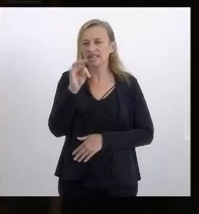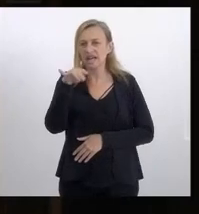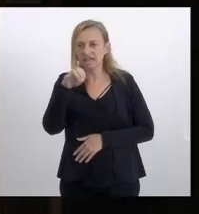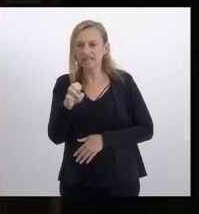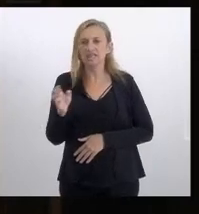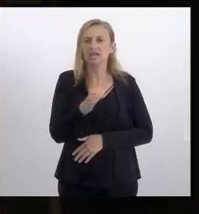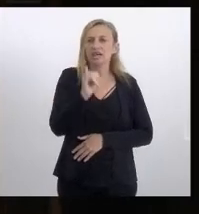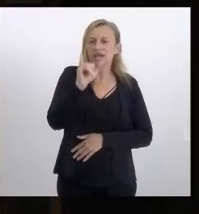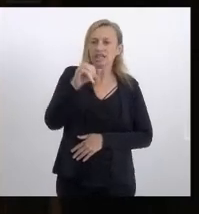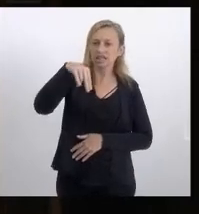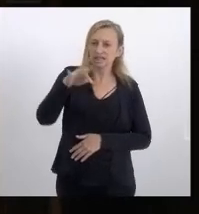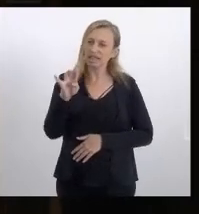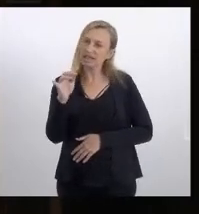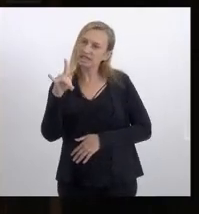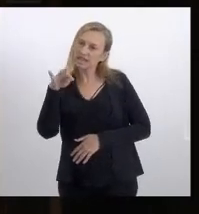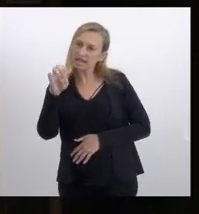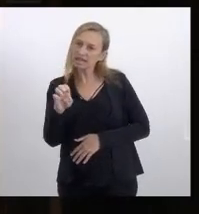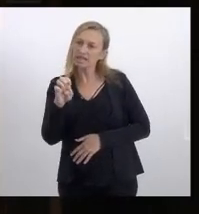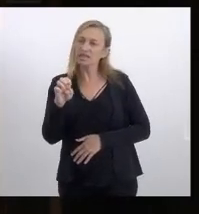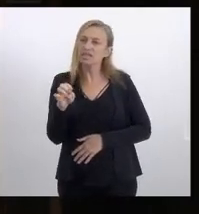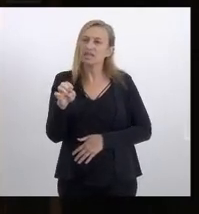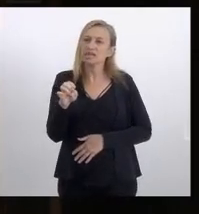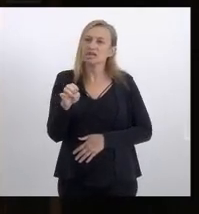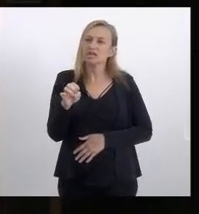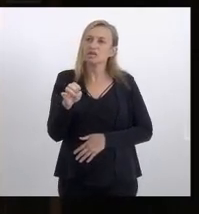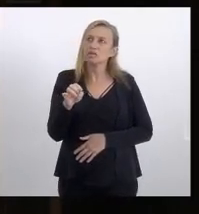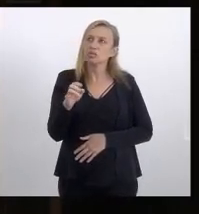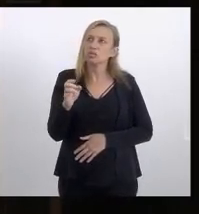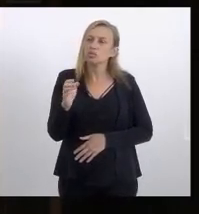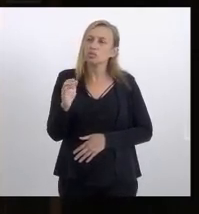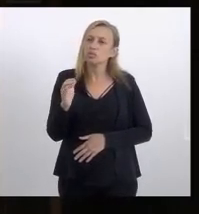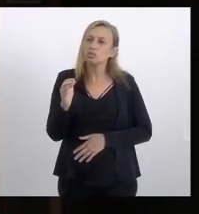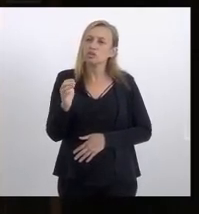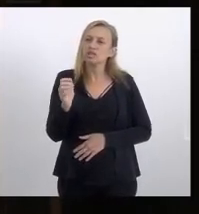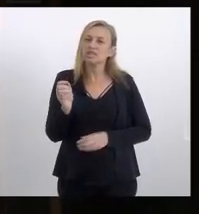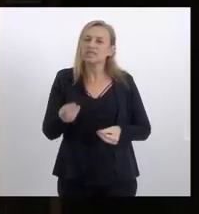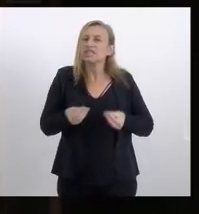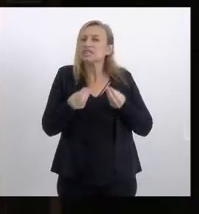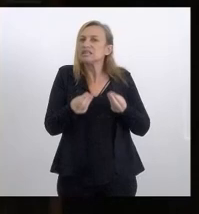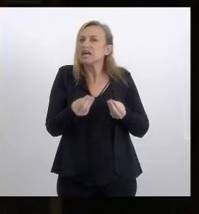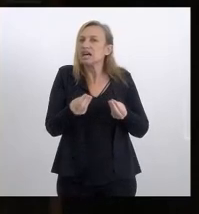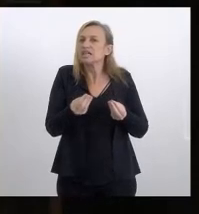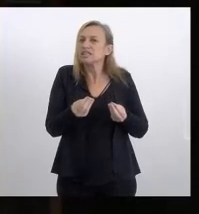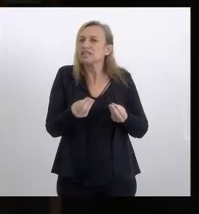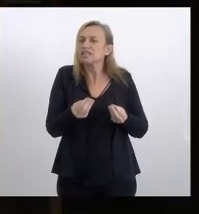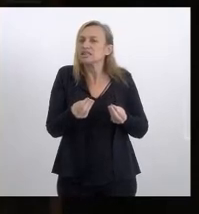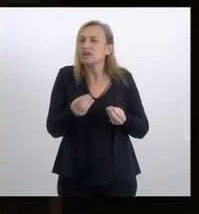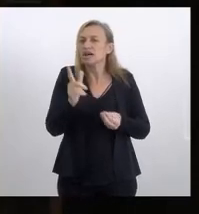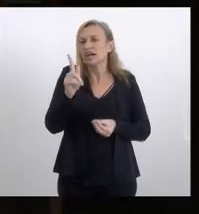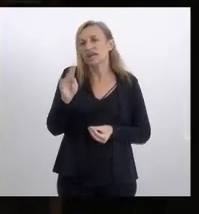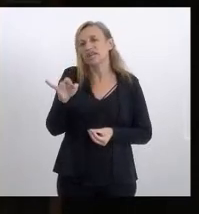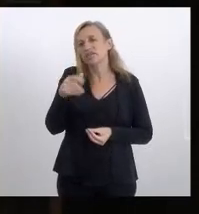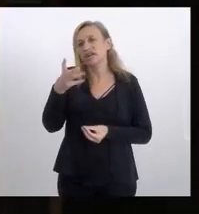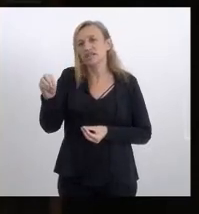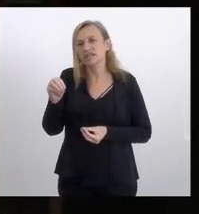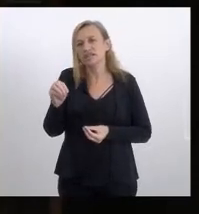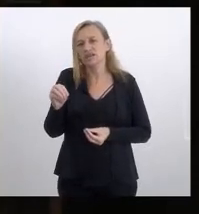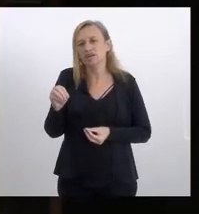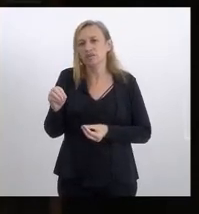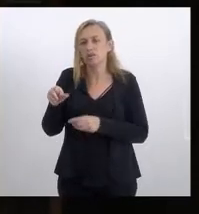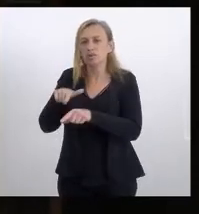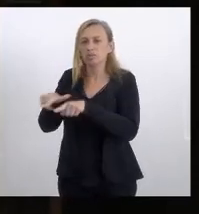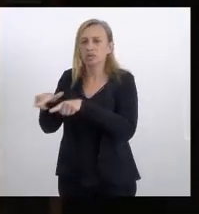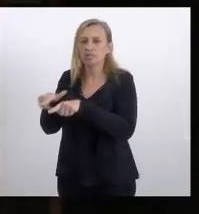integralidade é a concepção de ser dada é uma gratificação proativo